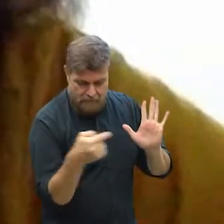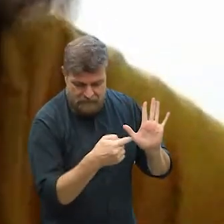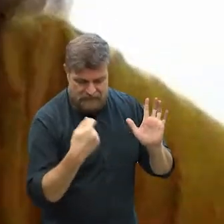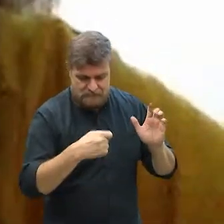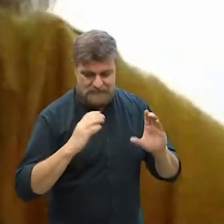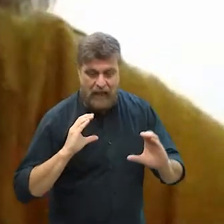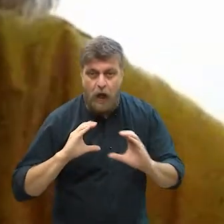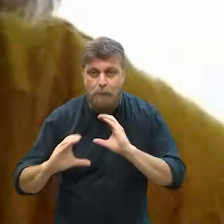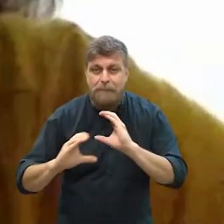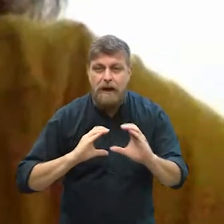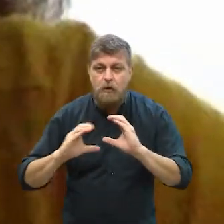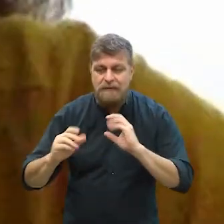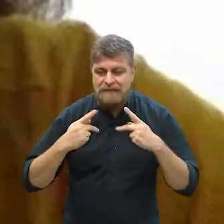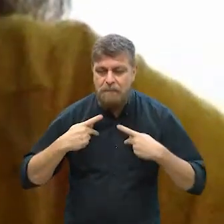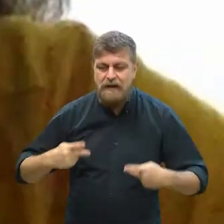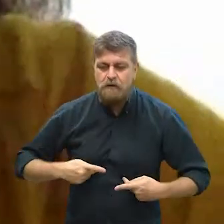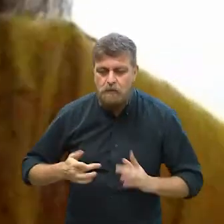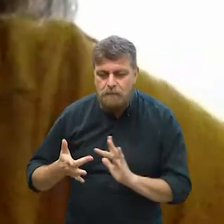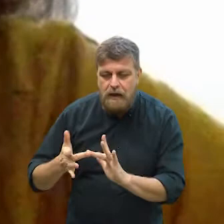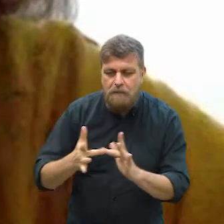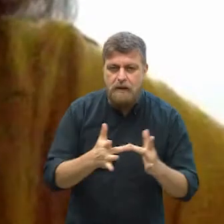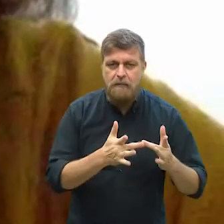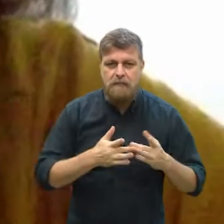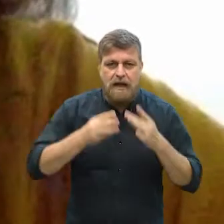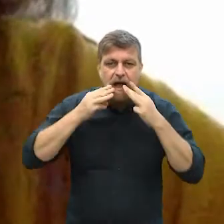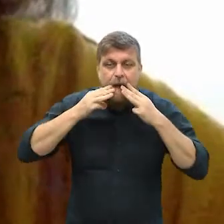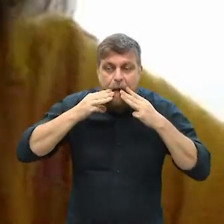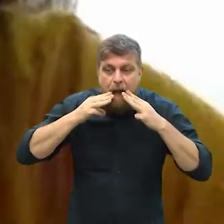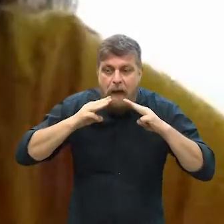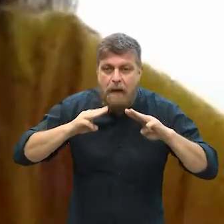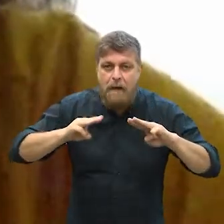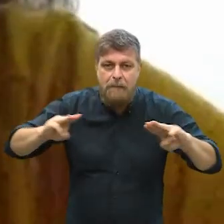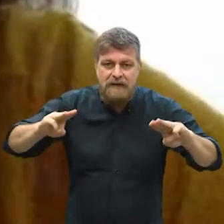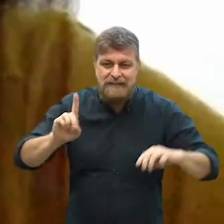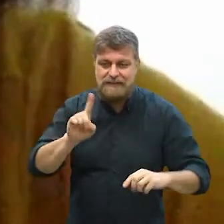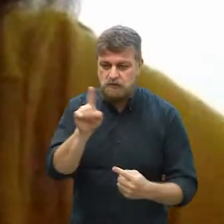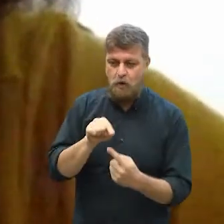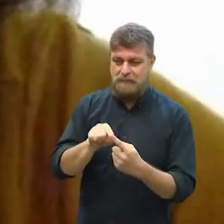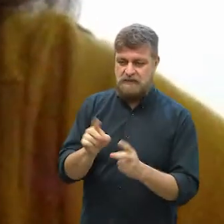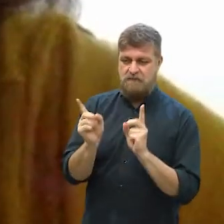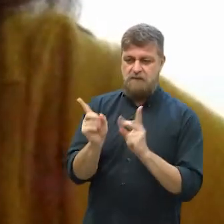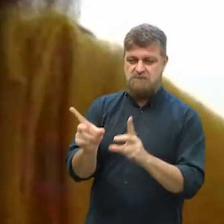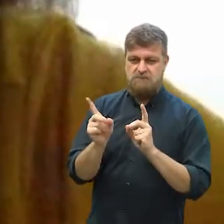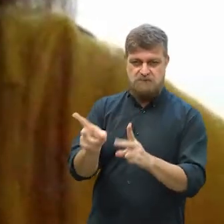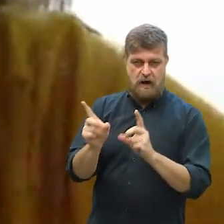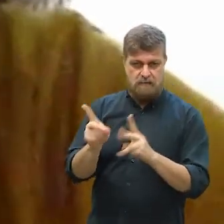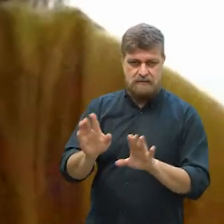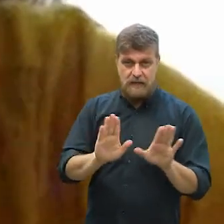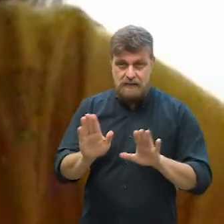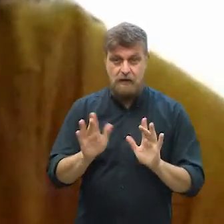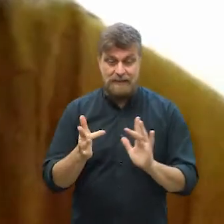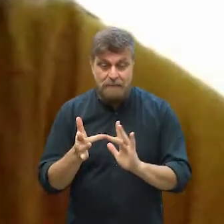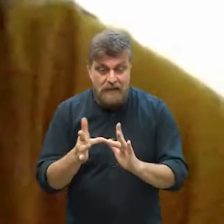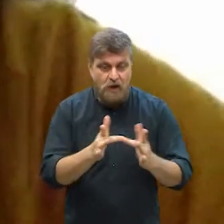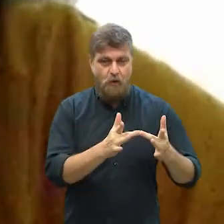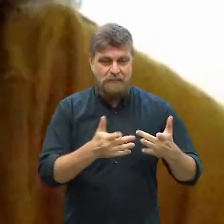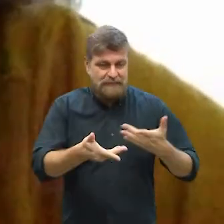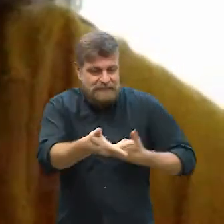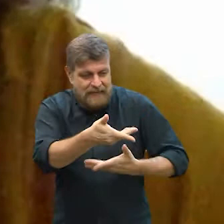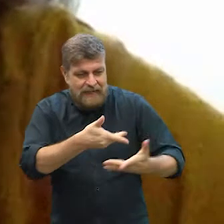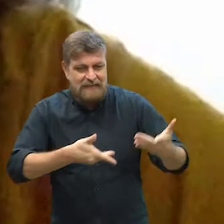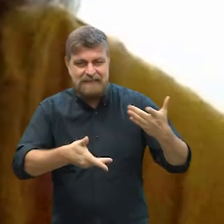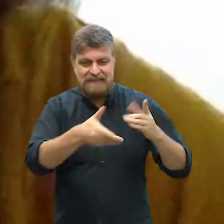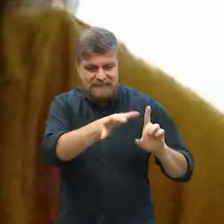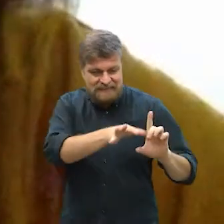a comunicação, né, investir em marketing não apenas também no sentido só de venda, né, de performance, mas também de se conectar melhor com os